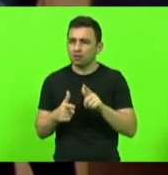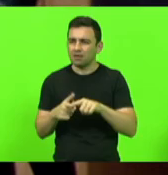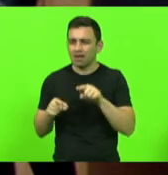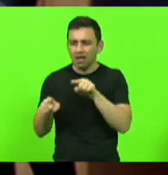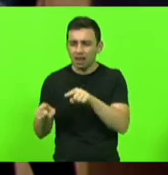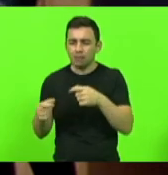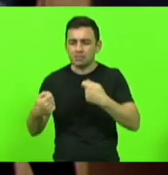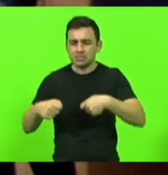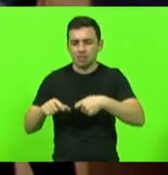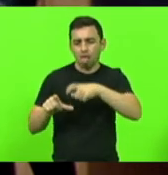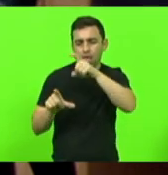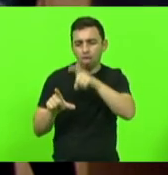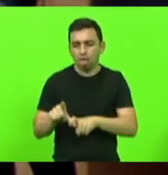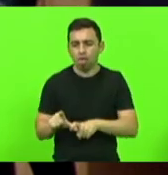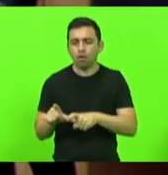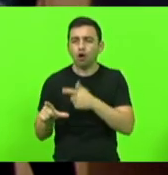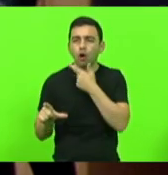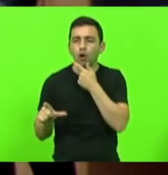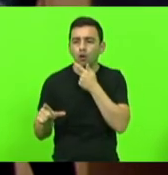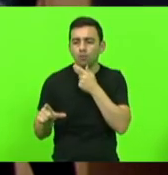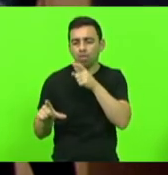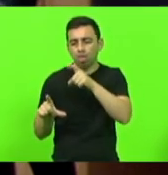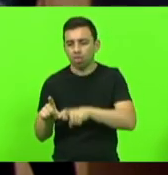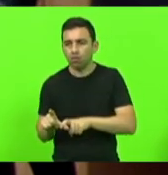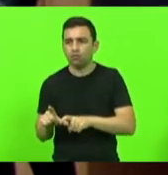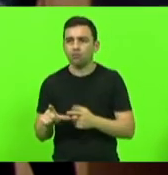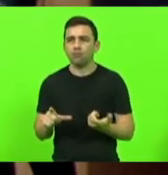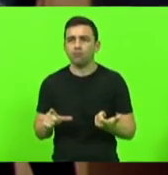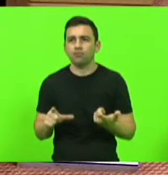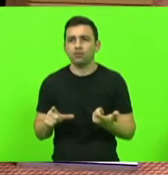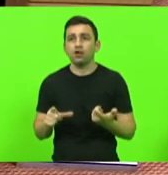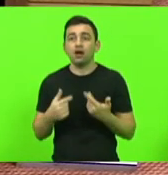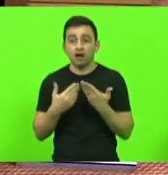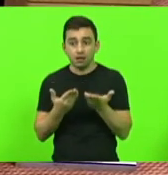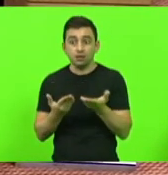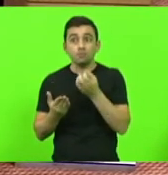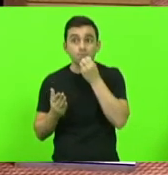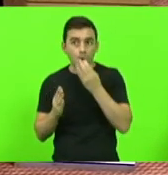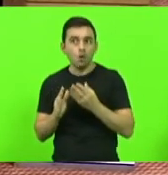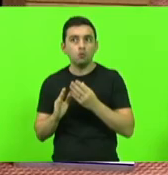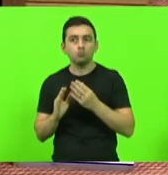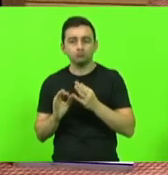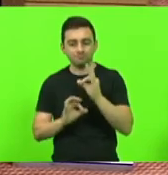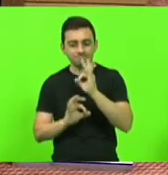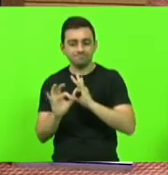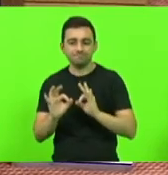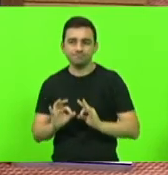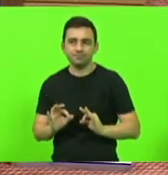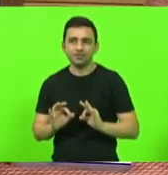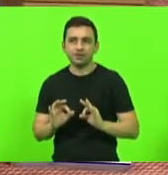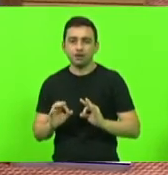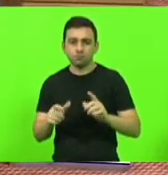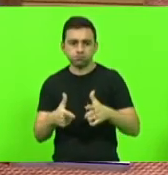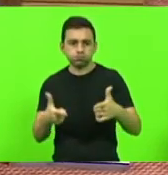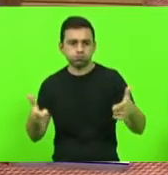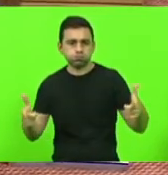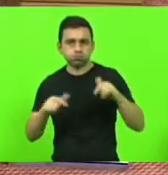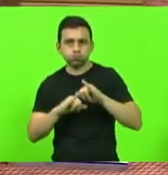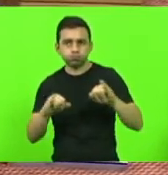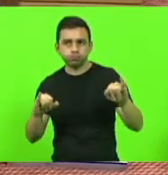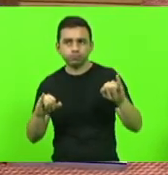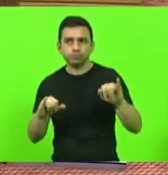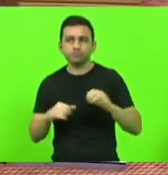dependência, esta medida ela se avoluma muito mais do que se advinda de uma